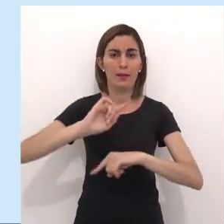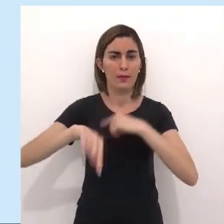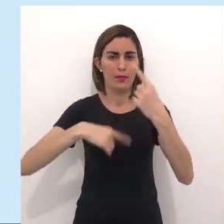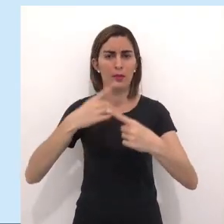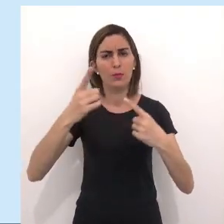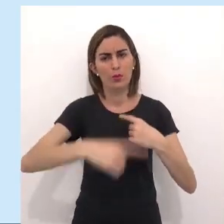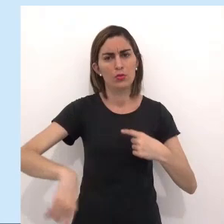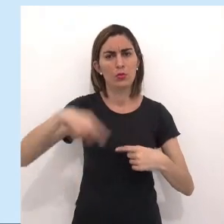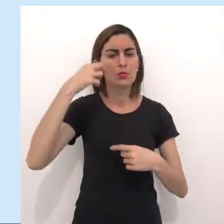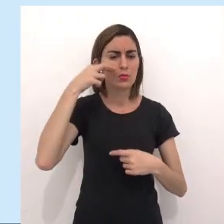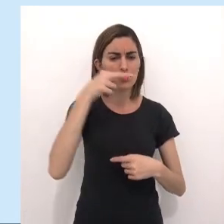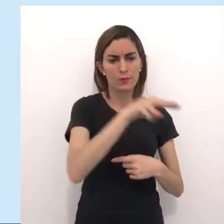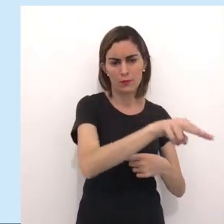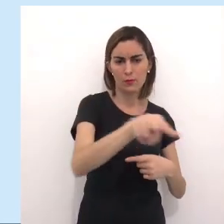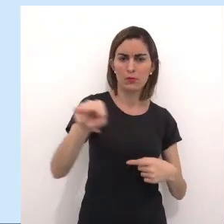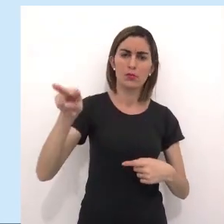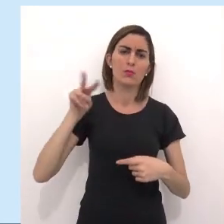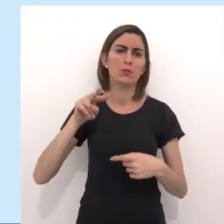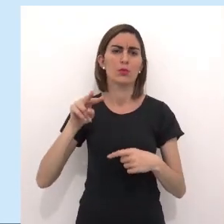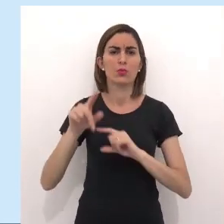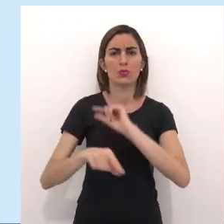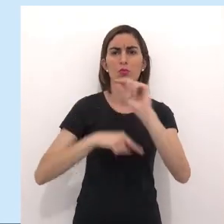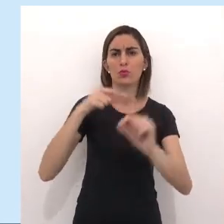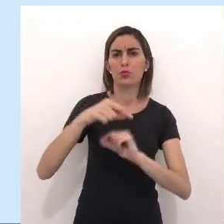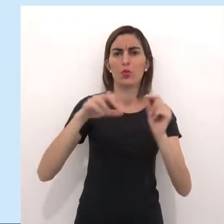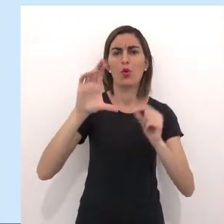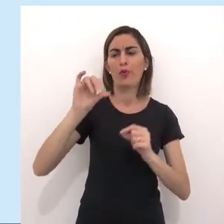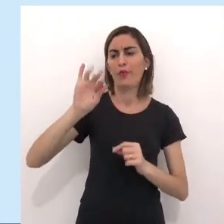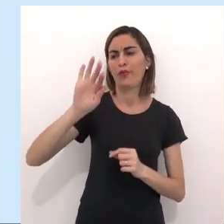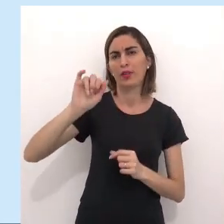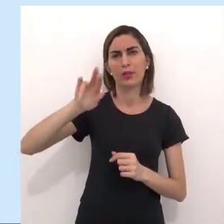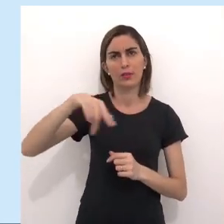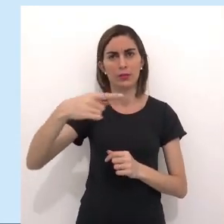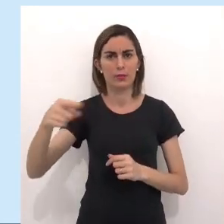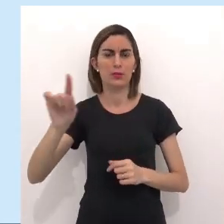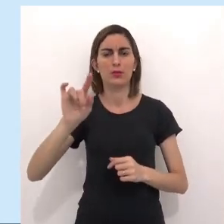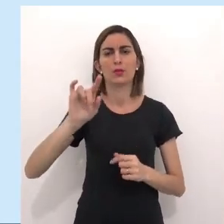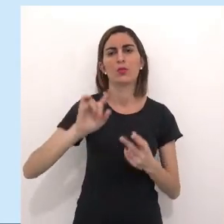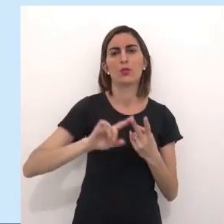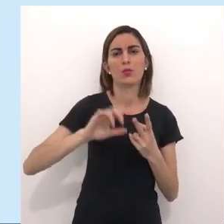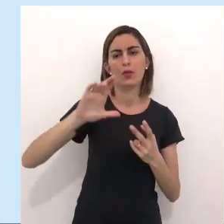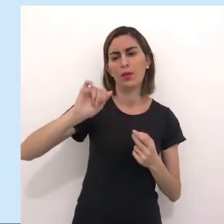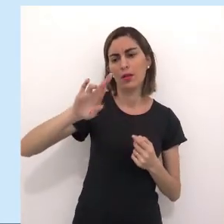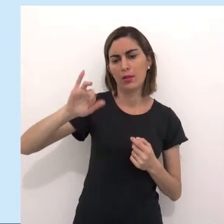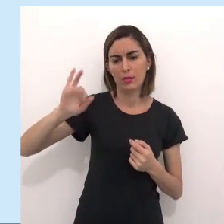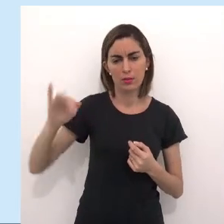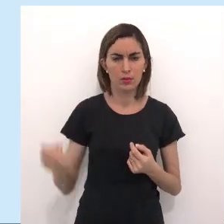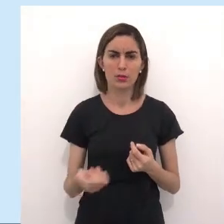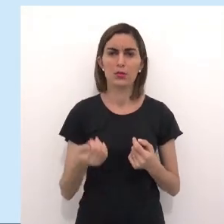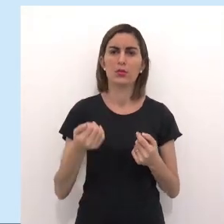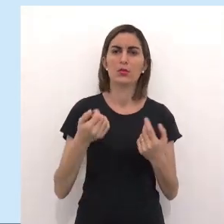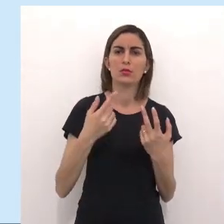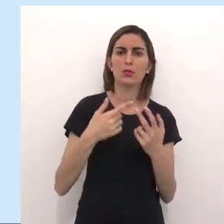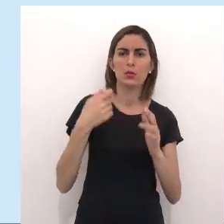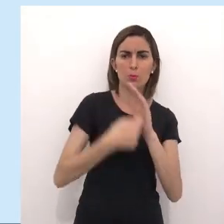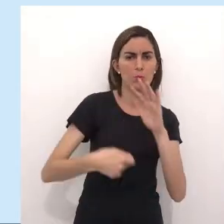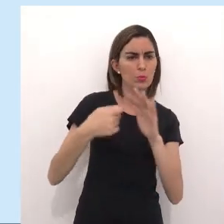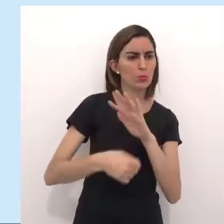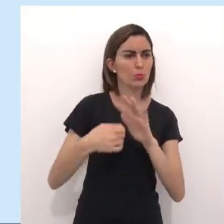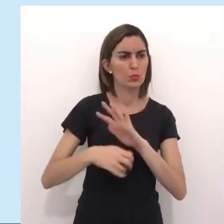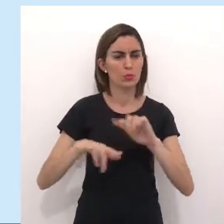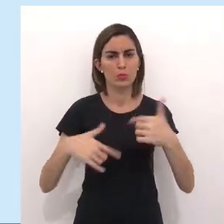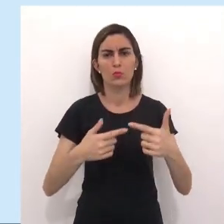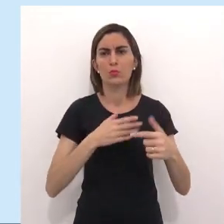Depois nós vimos a questão das confederações dos Tamoios, dos Cariris, e os índios resistiram